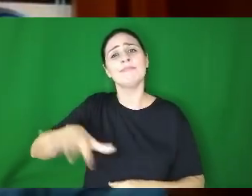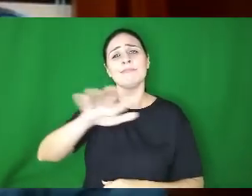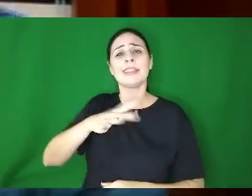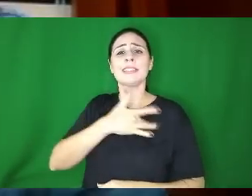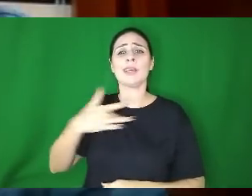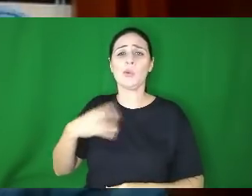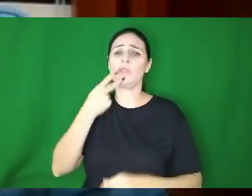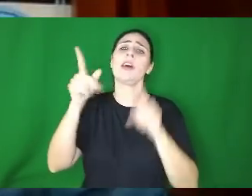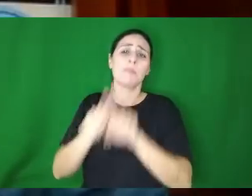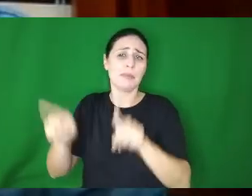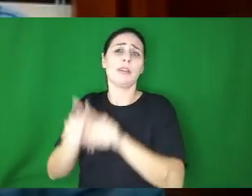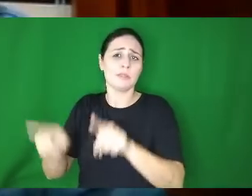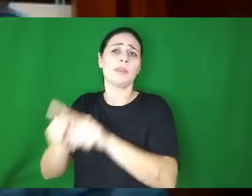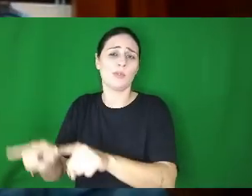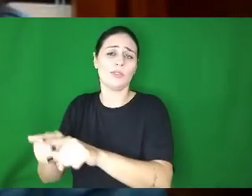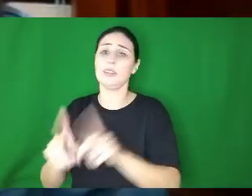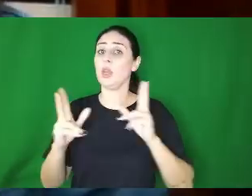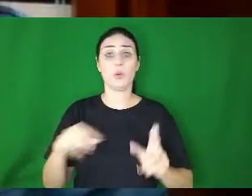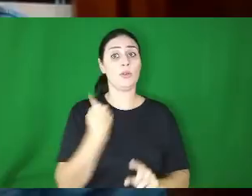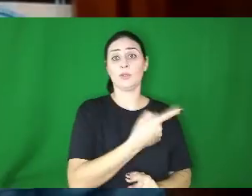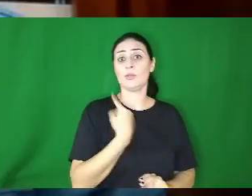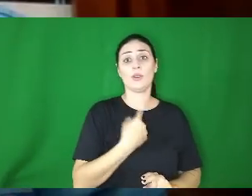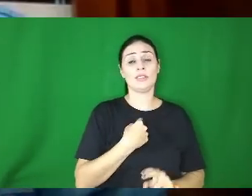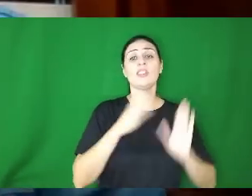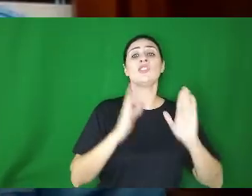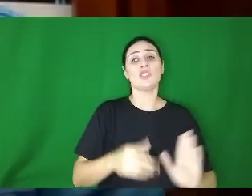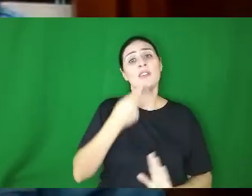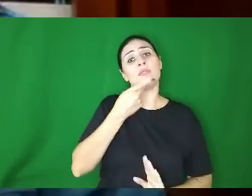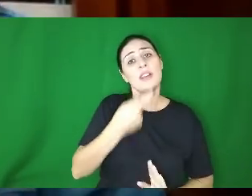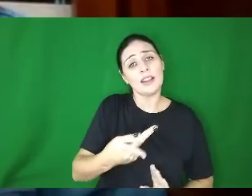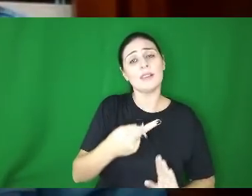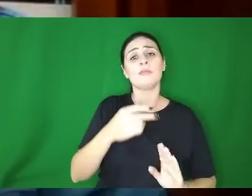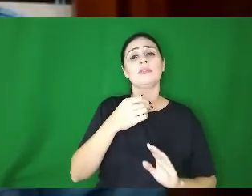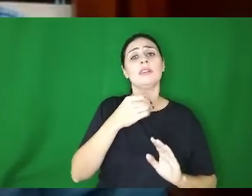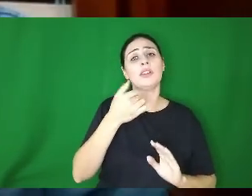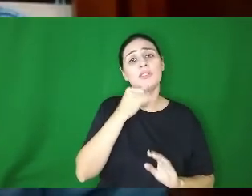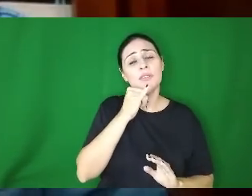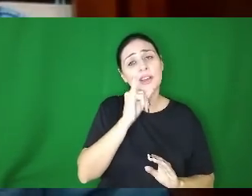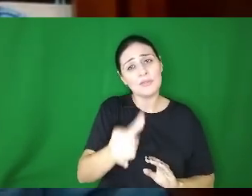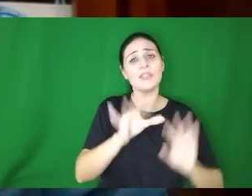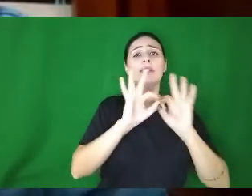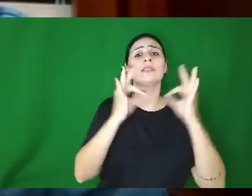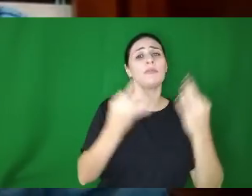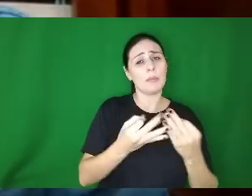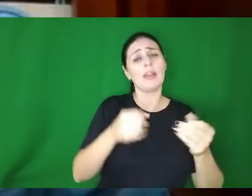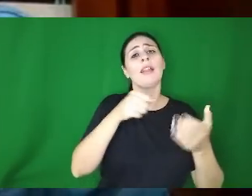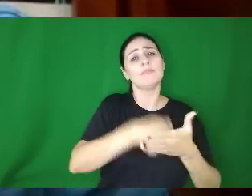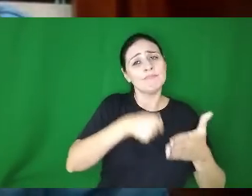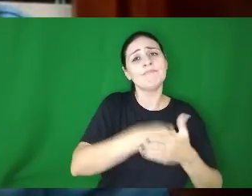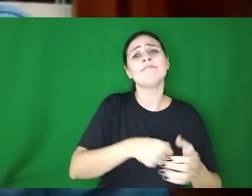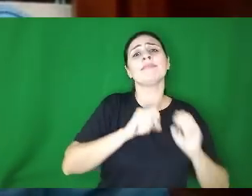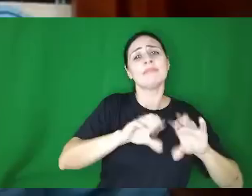então ele vai ter uma boa nota, se ele não mandar feitinho, certinho, ele pode reprovar, então, investir ainda,